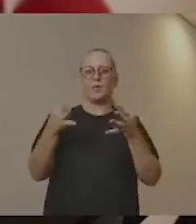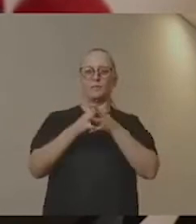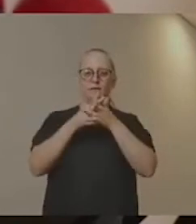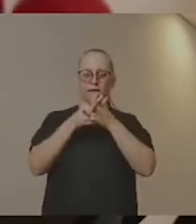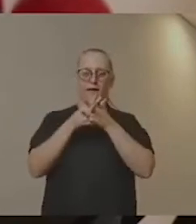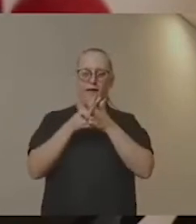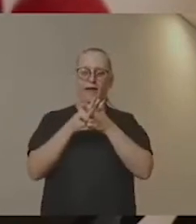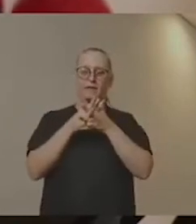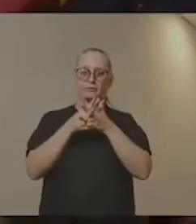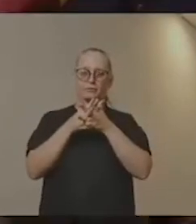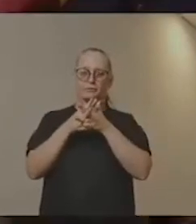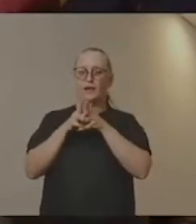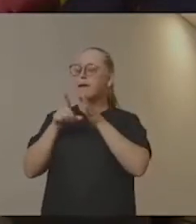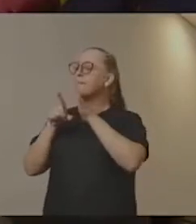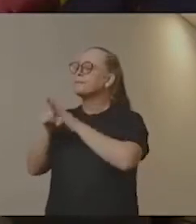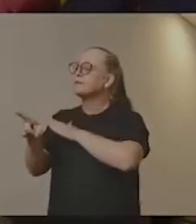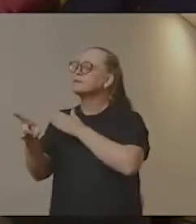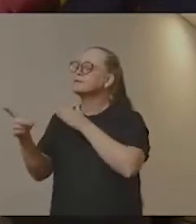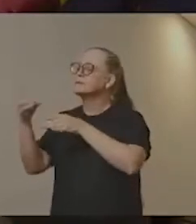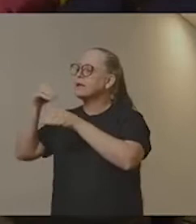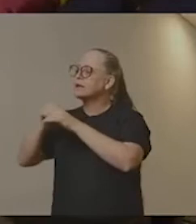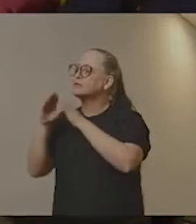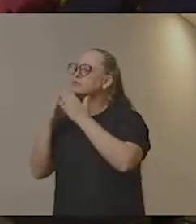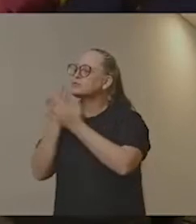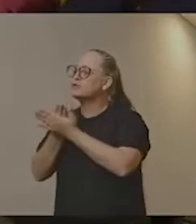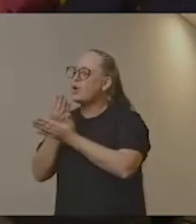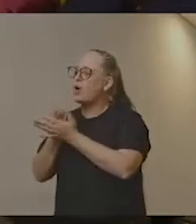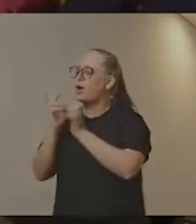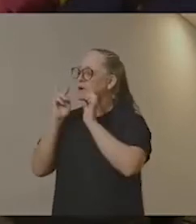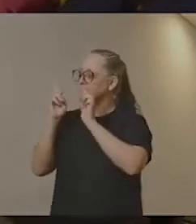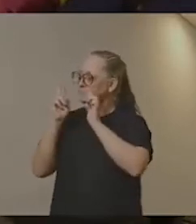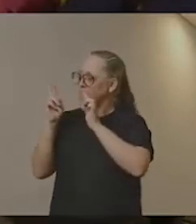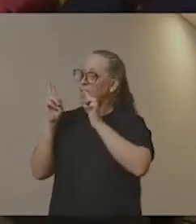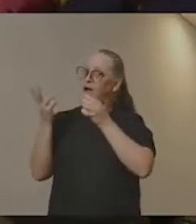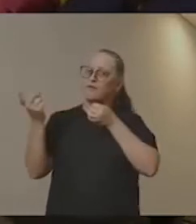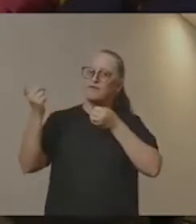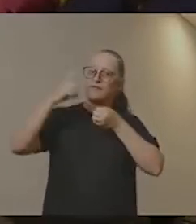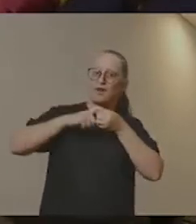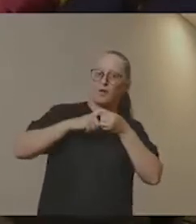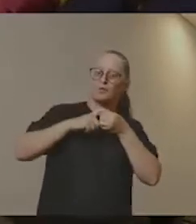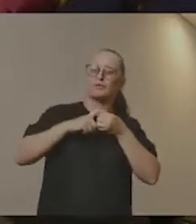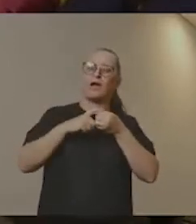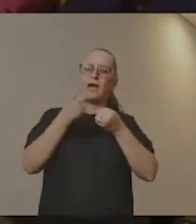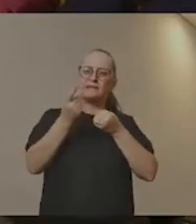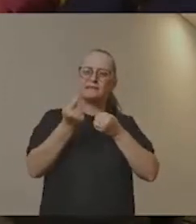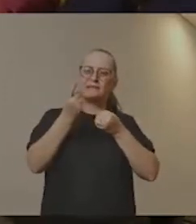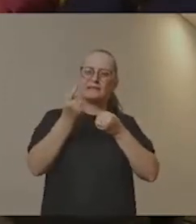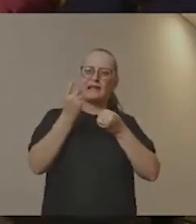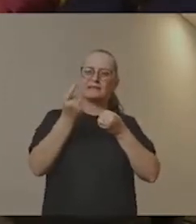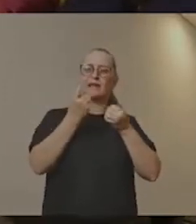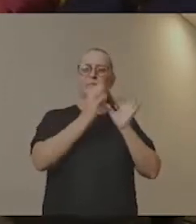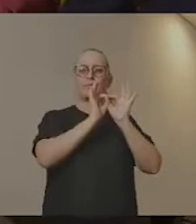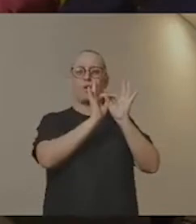você voltou, porque a expectativa era, puxa vida, eles ficaram tanto tempo longe dos colegas, voltar vai ser